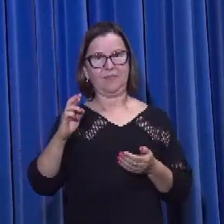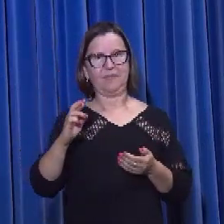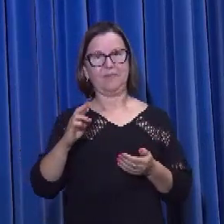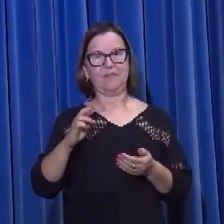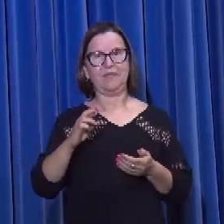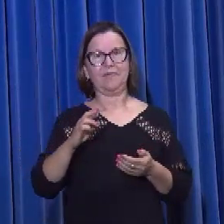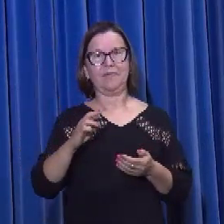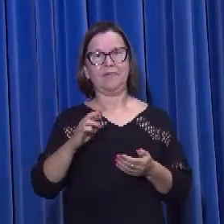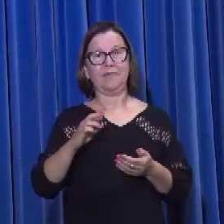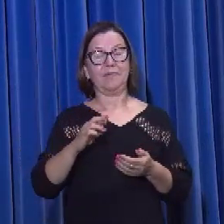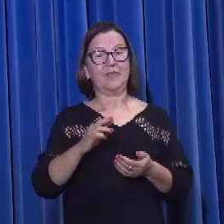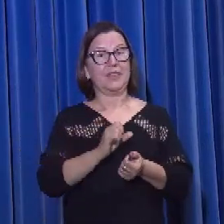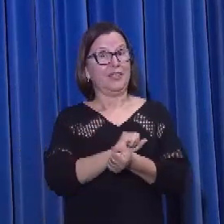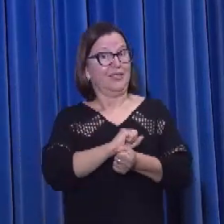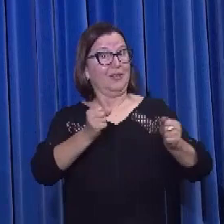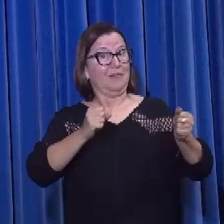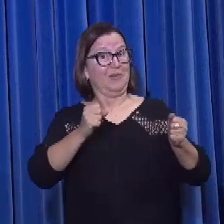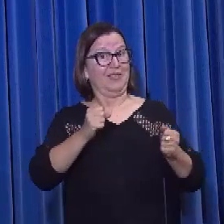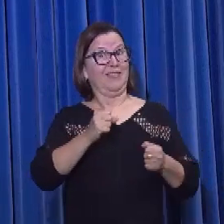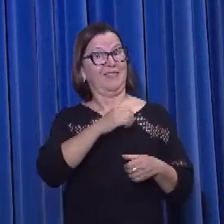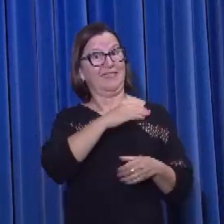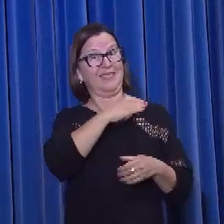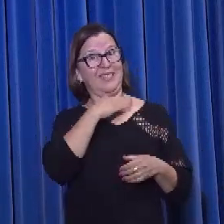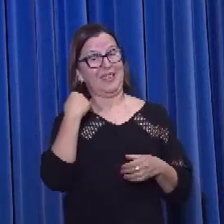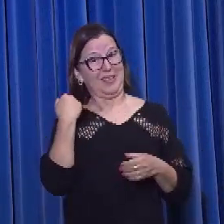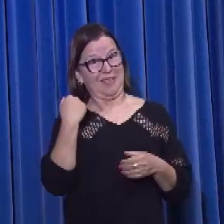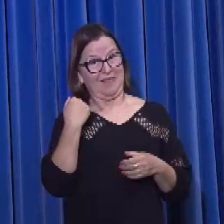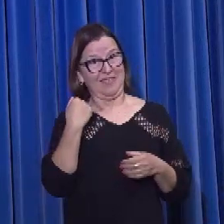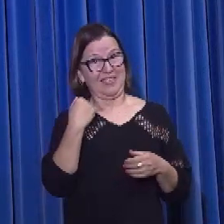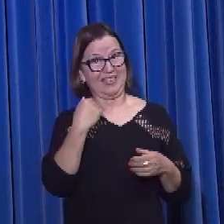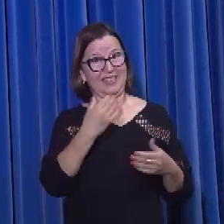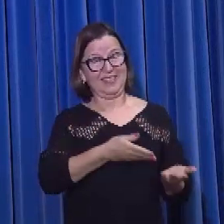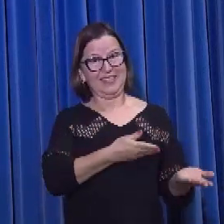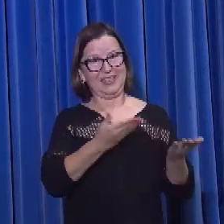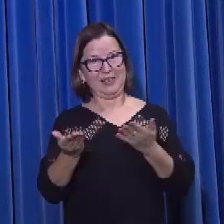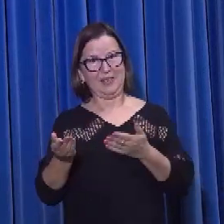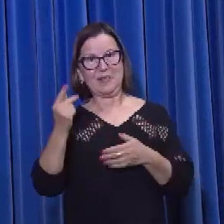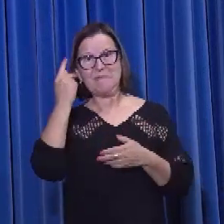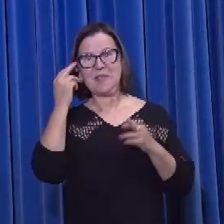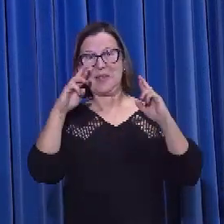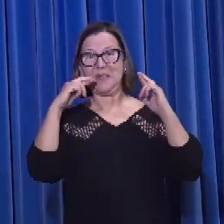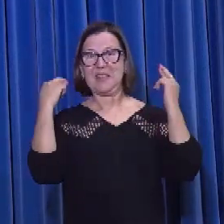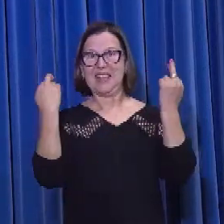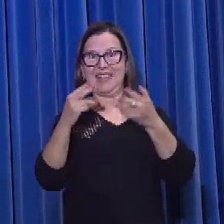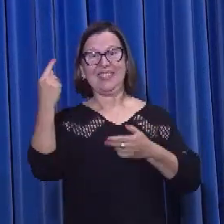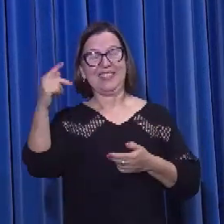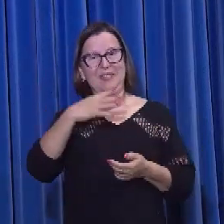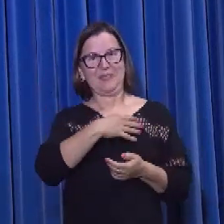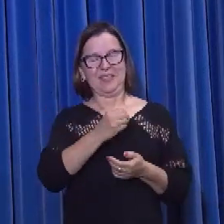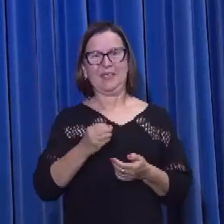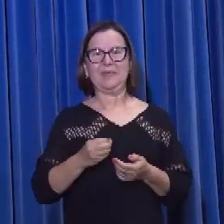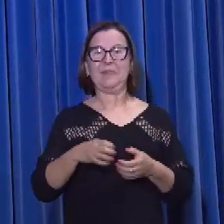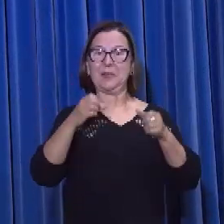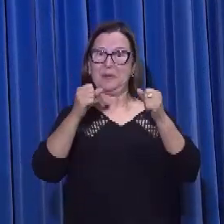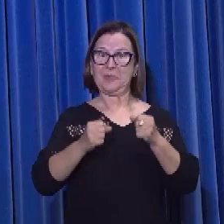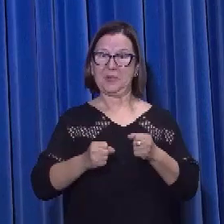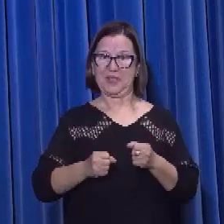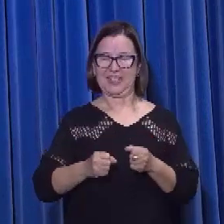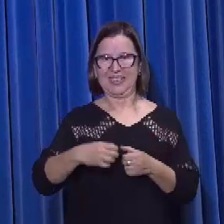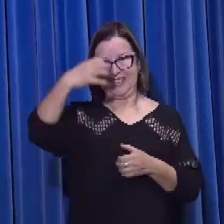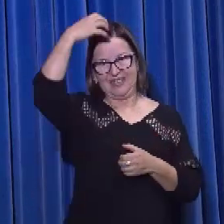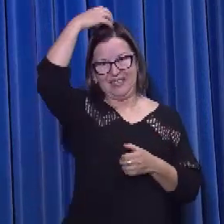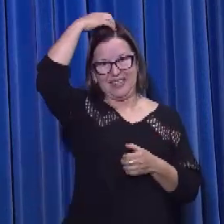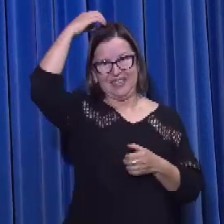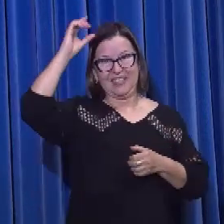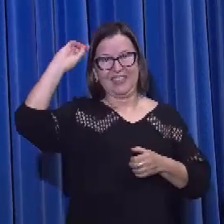Filho. O poder soberano do Espírito vivifica os eleitos, dá-lhes